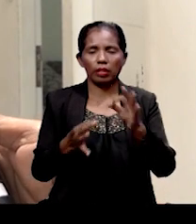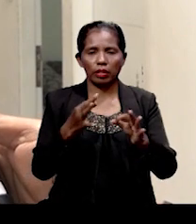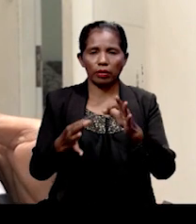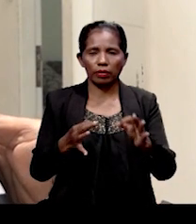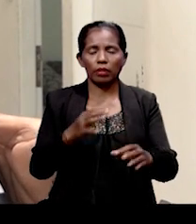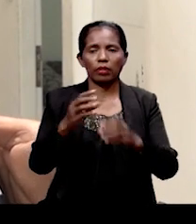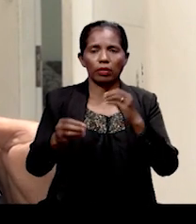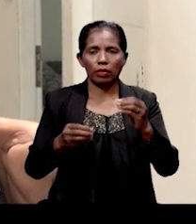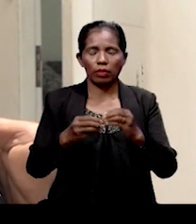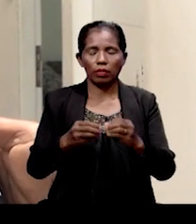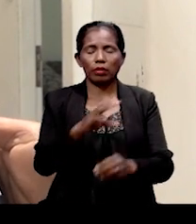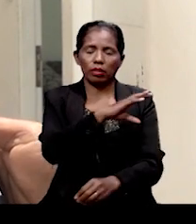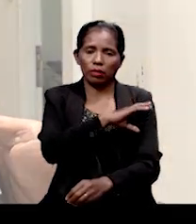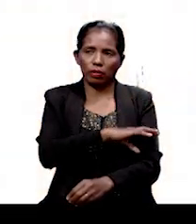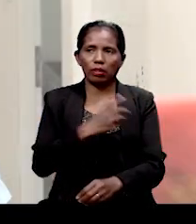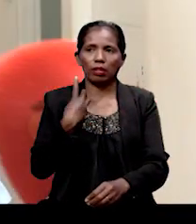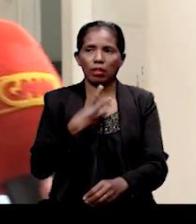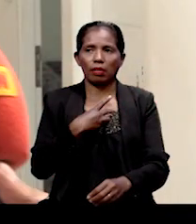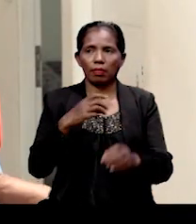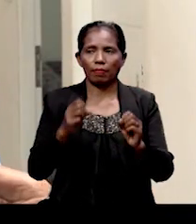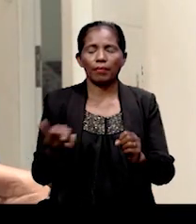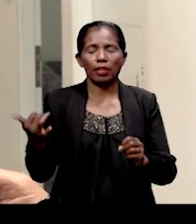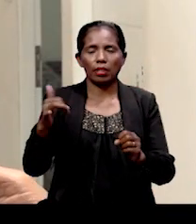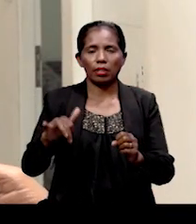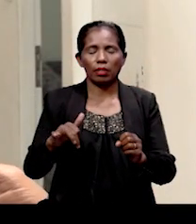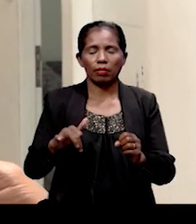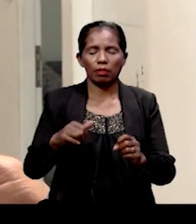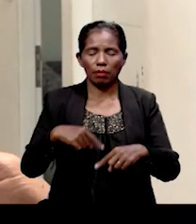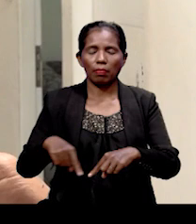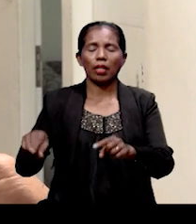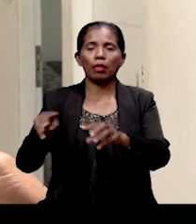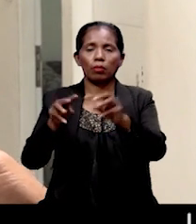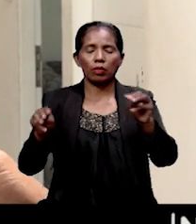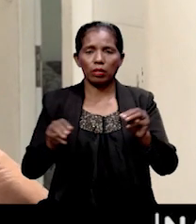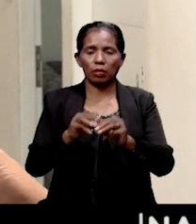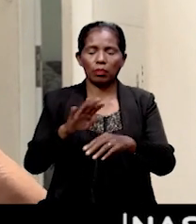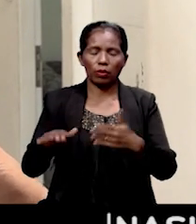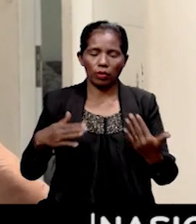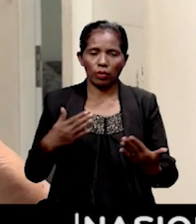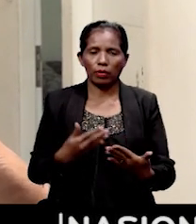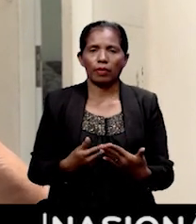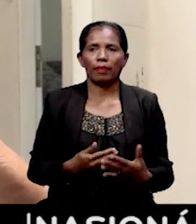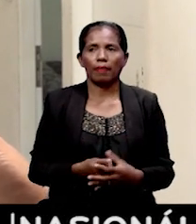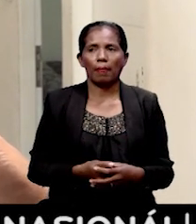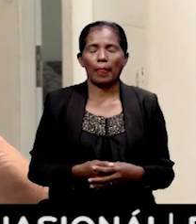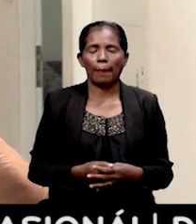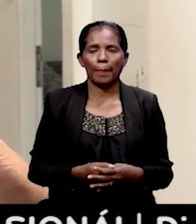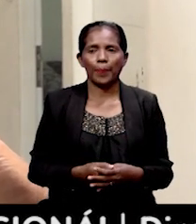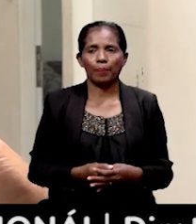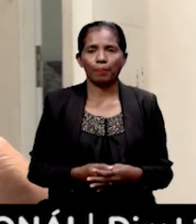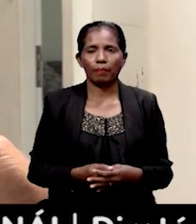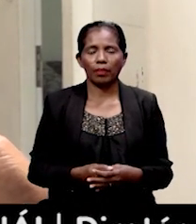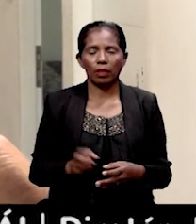relação ba segurança ver, a me aplica queres. Sira circula e município hutu, município Barak, circula e município Barak, neve